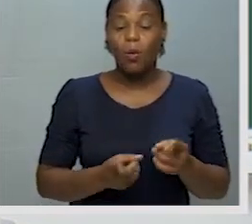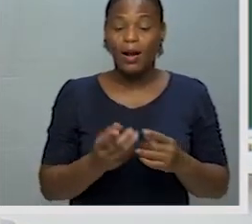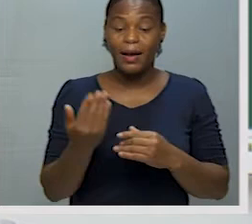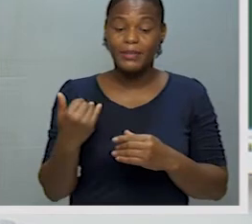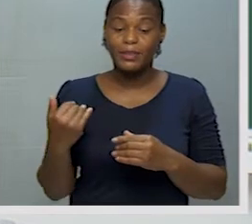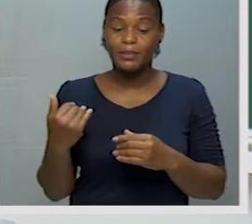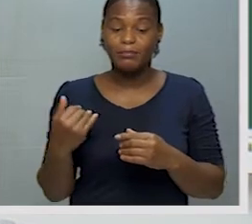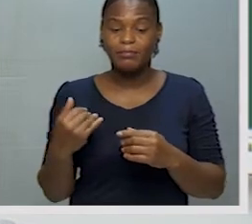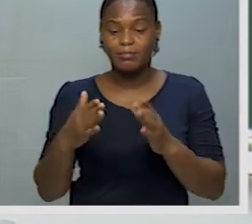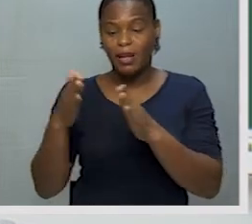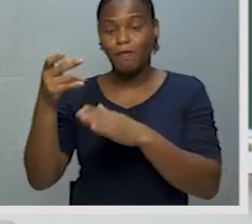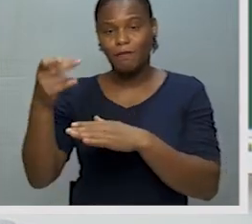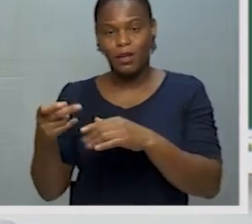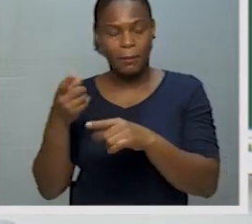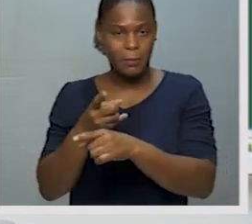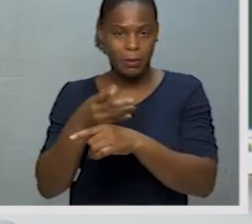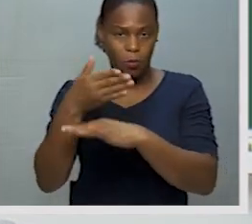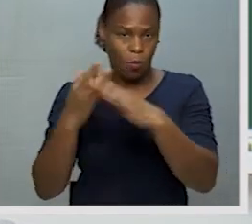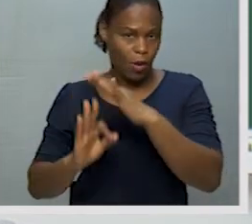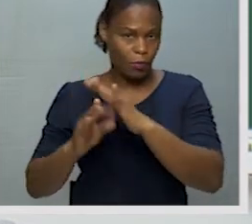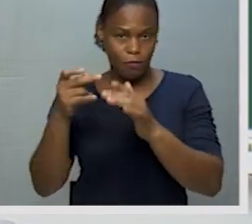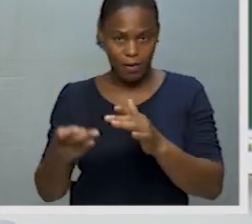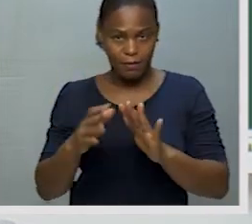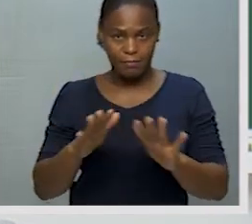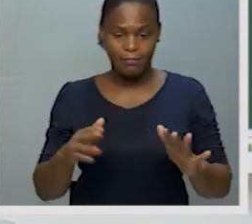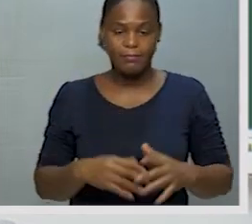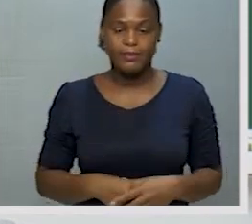O que estava fora do parênteses vai permanecer.